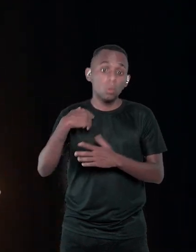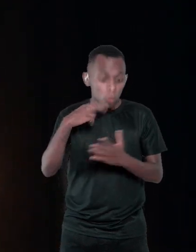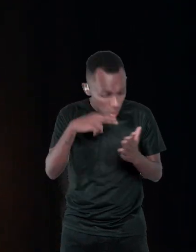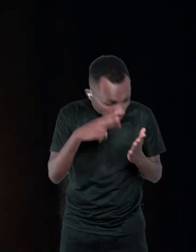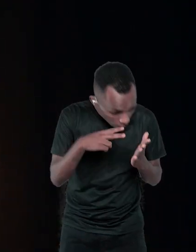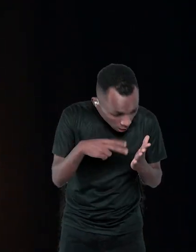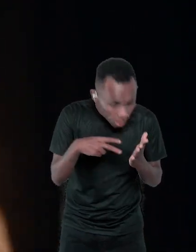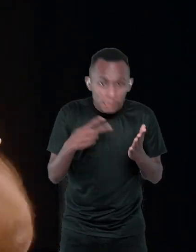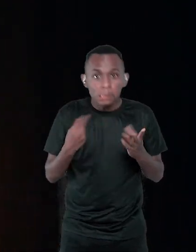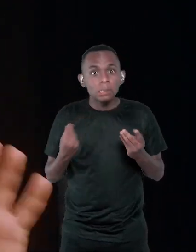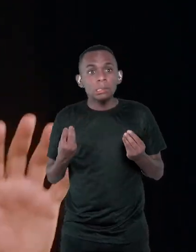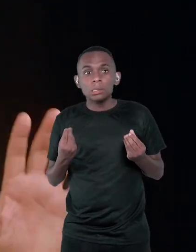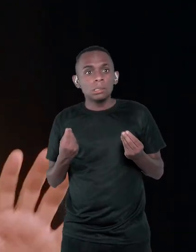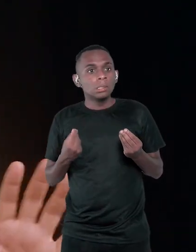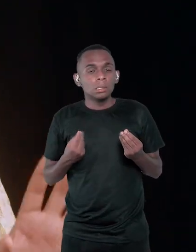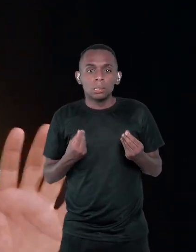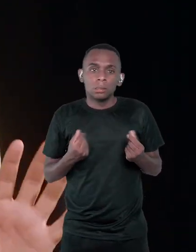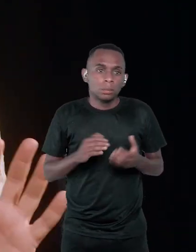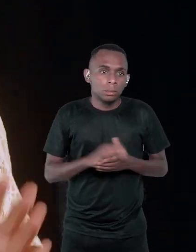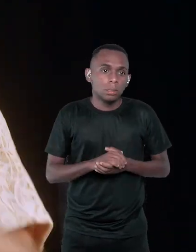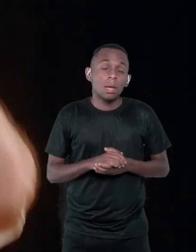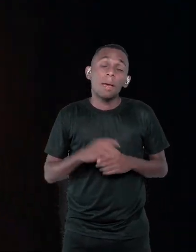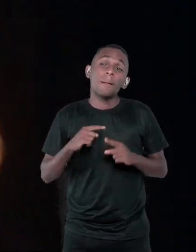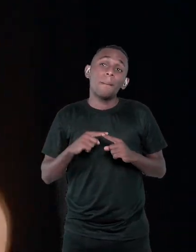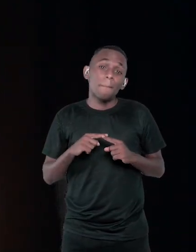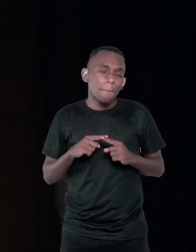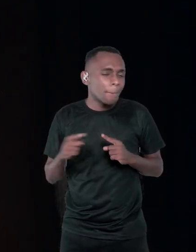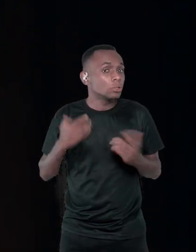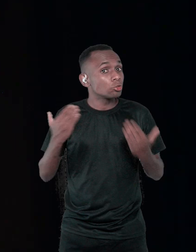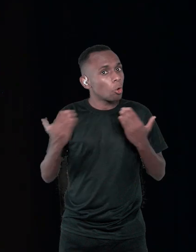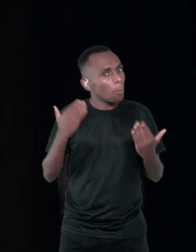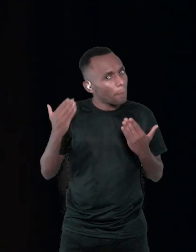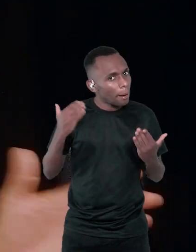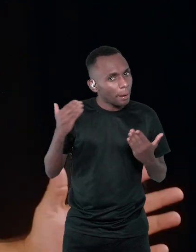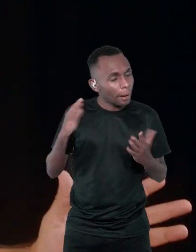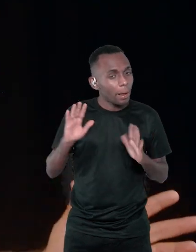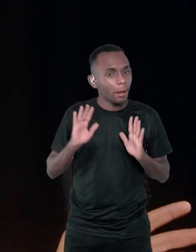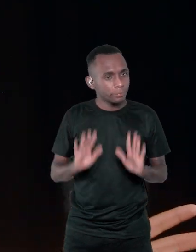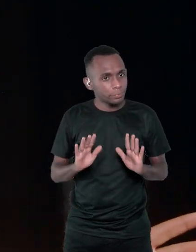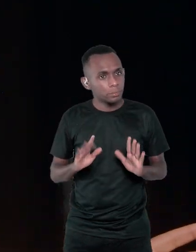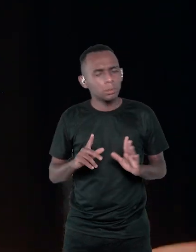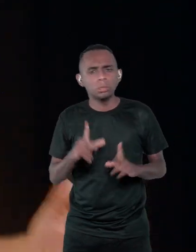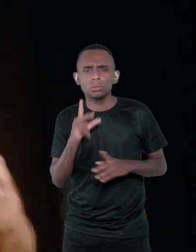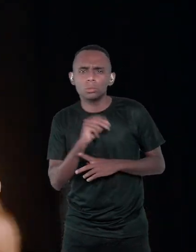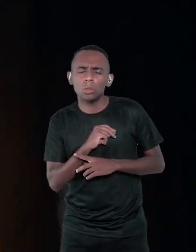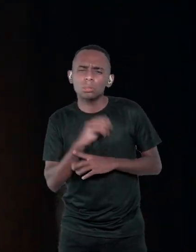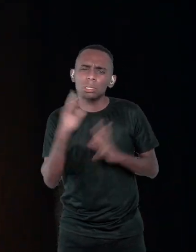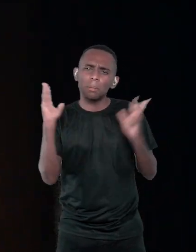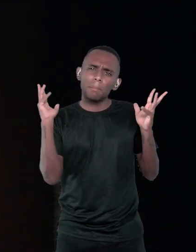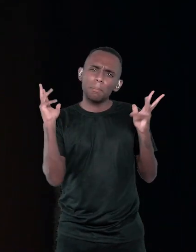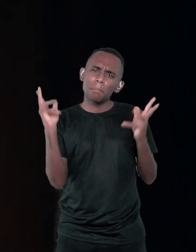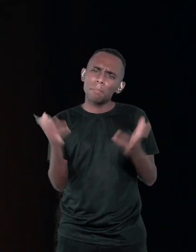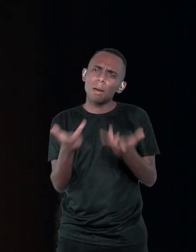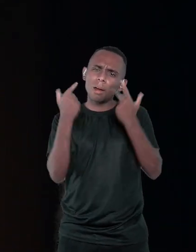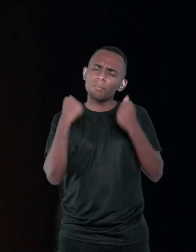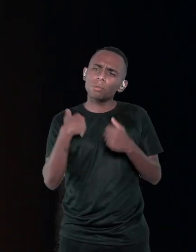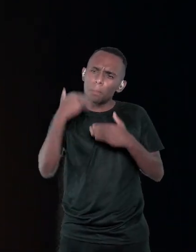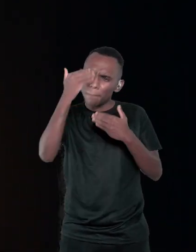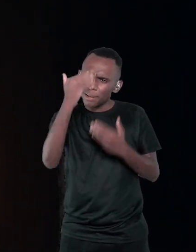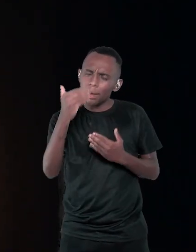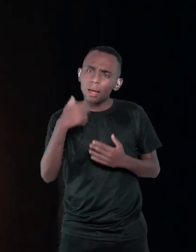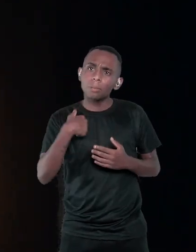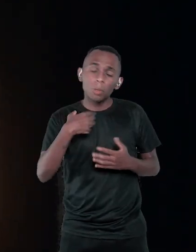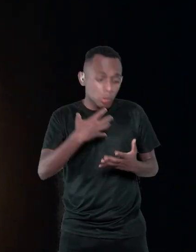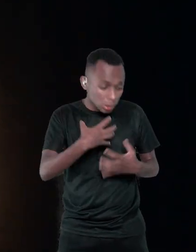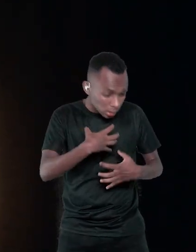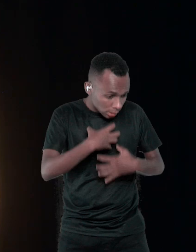uma solução... Não chega a ser um Roger Ackroyd, mas essa barra é altíssima, que eu falei: nossa, que incrível, obrigado por ter me trazido até aqui. Você